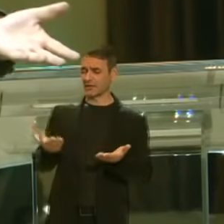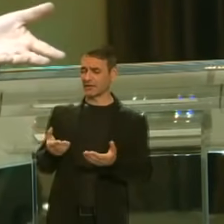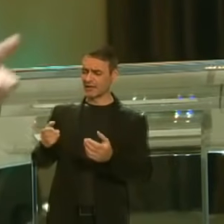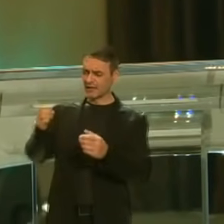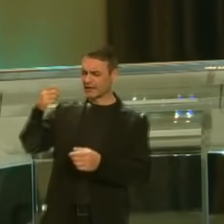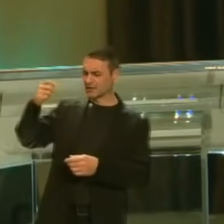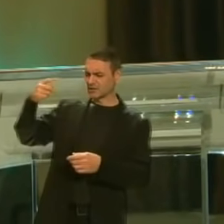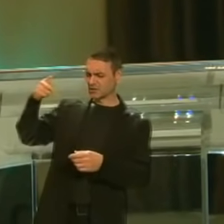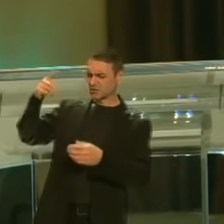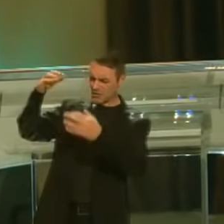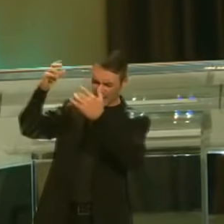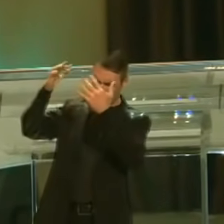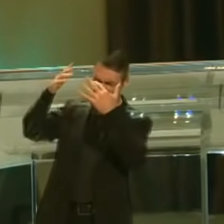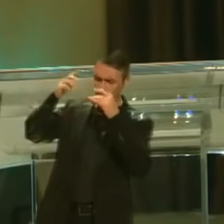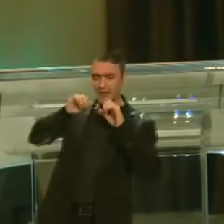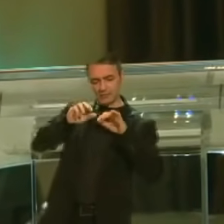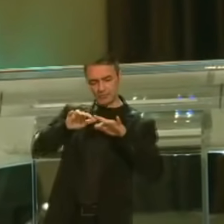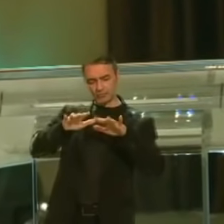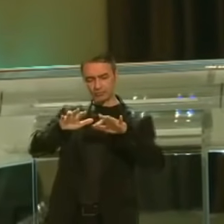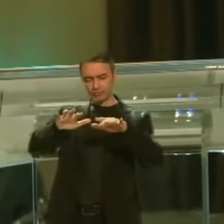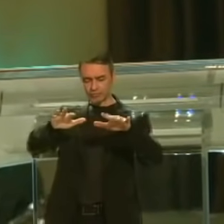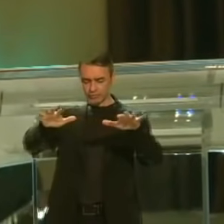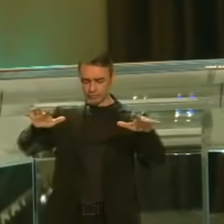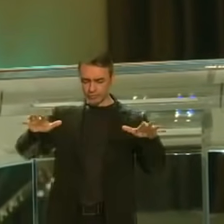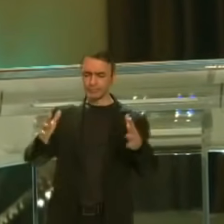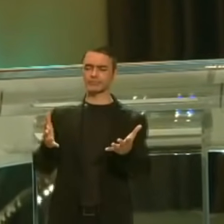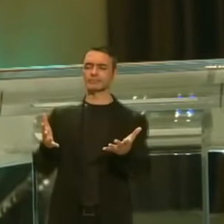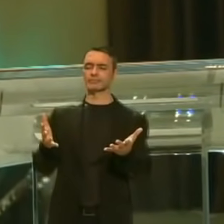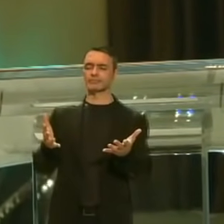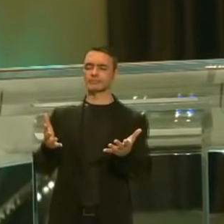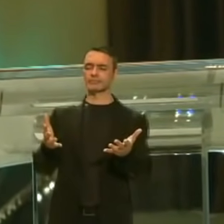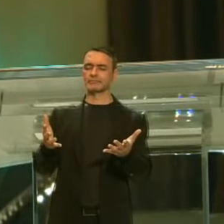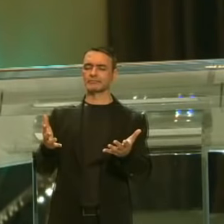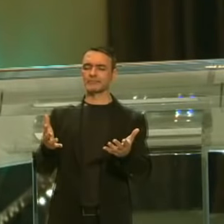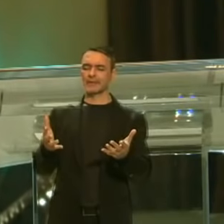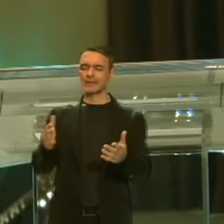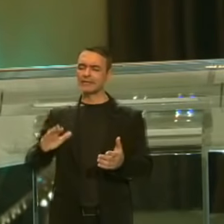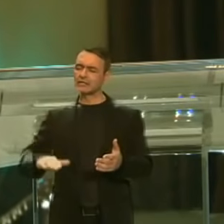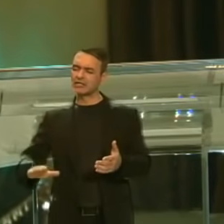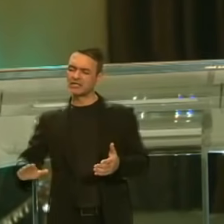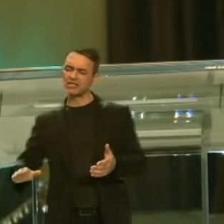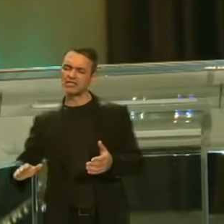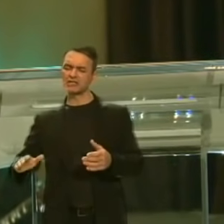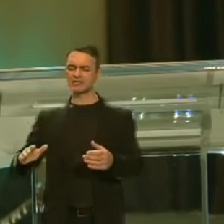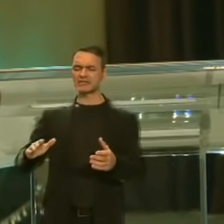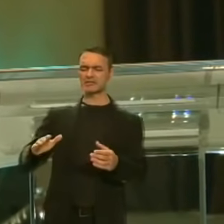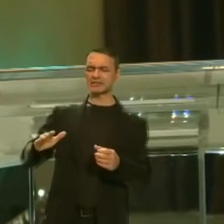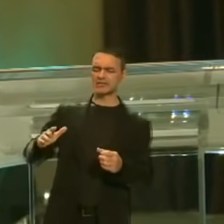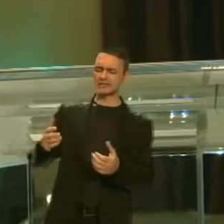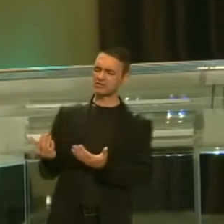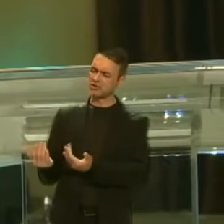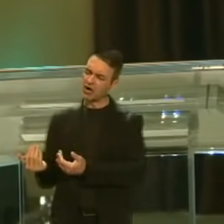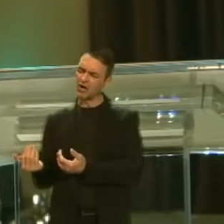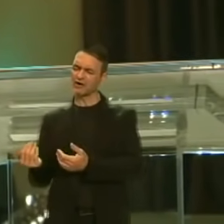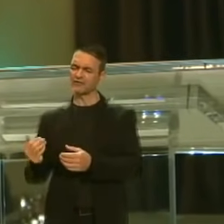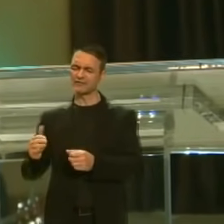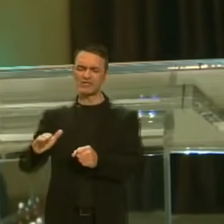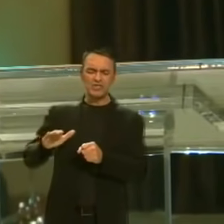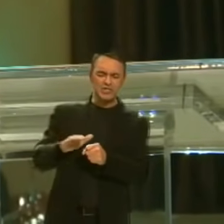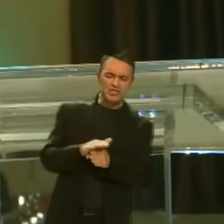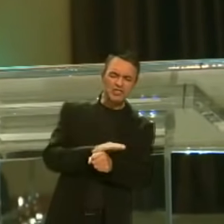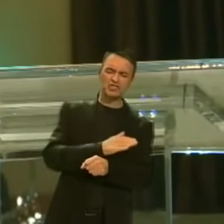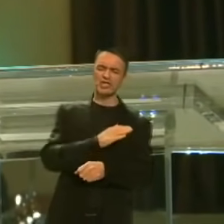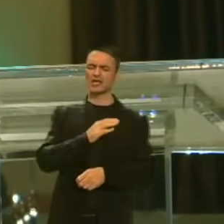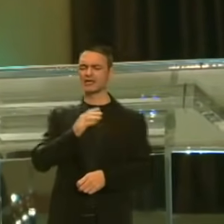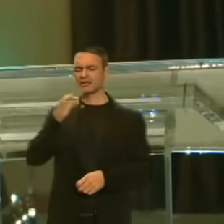tua graça sobre o teu povo. Ó Pai, faz meninos e meninas cheios do Espírito Santo, que